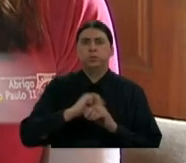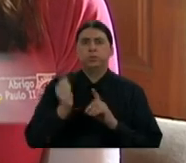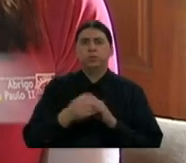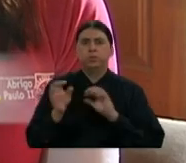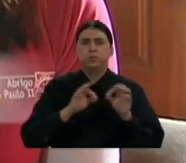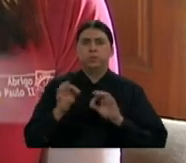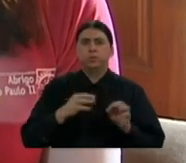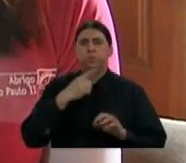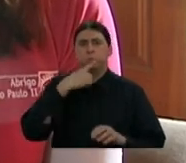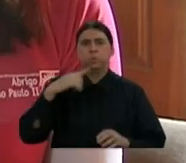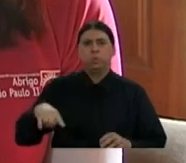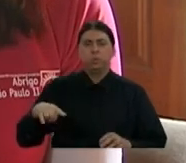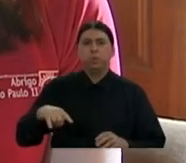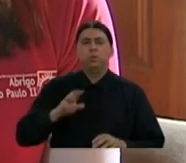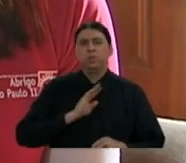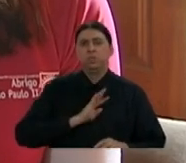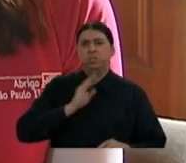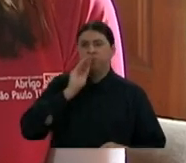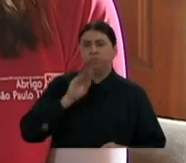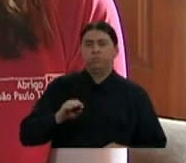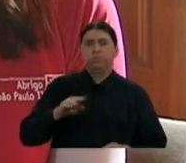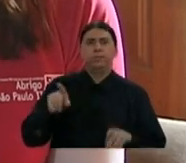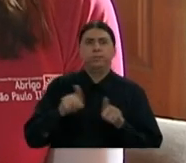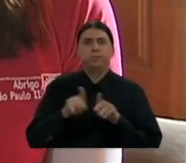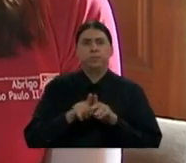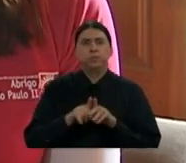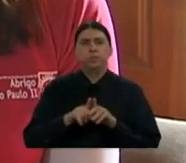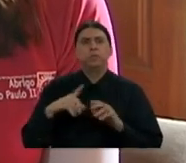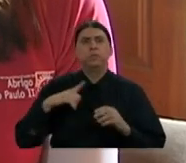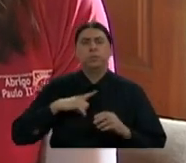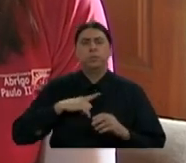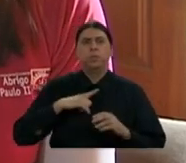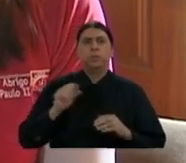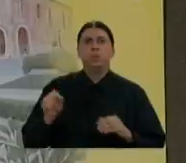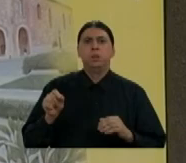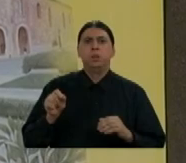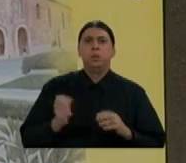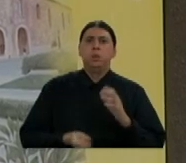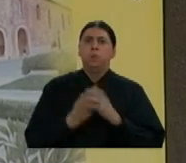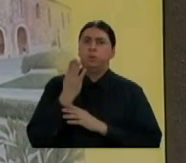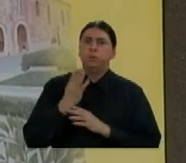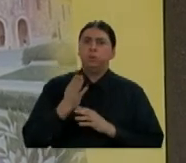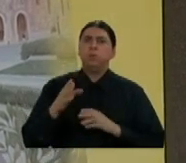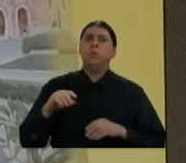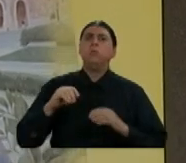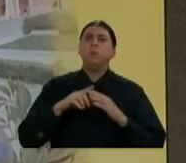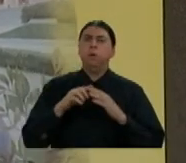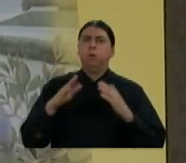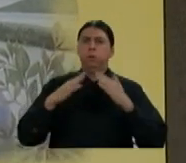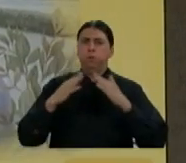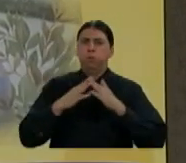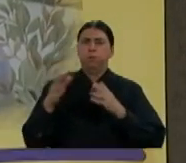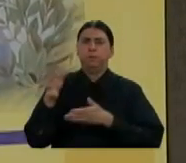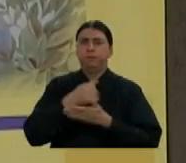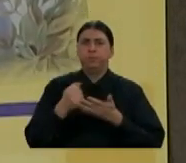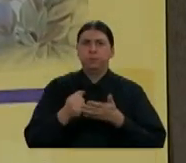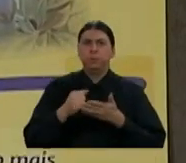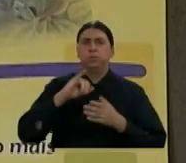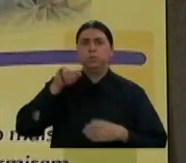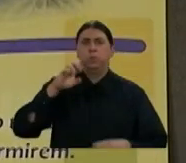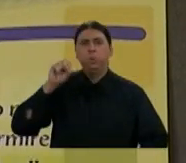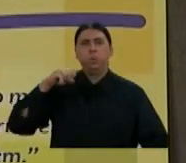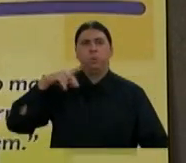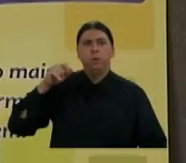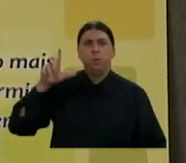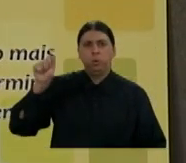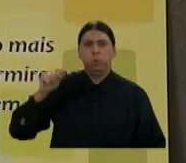abandonados então os pobres servos da divina providência criaram o albergue joão paulo 2º em 2002 foi